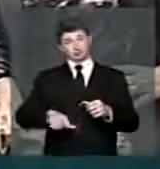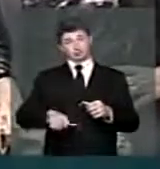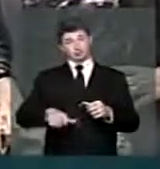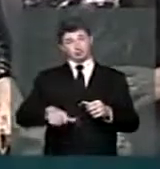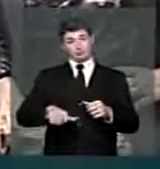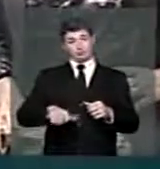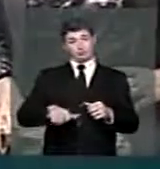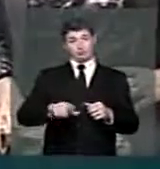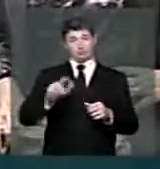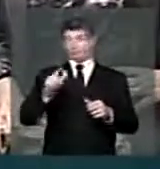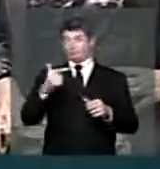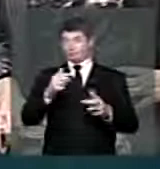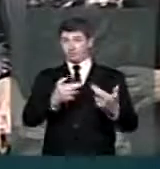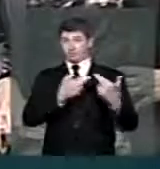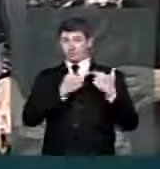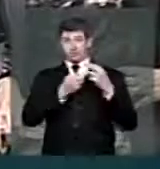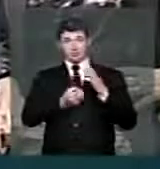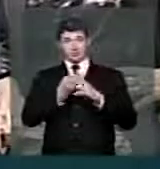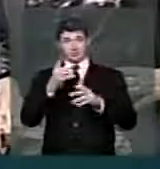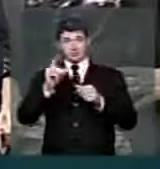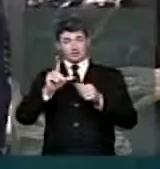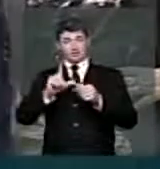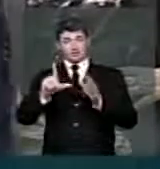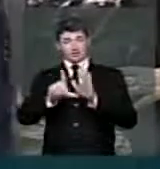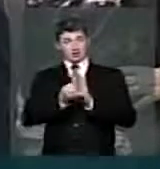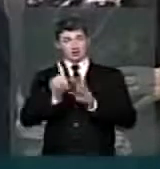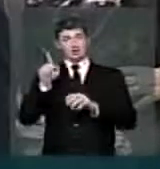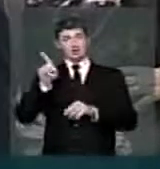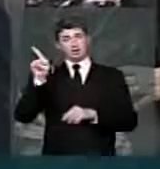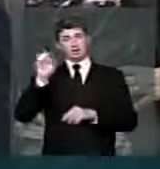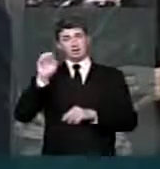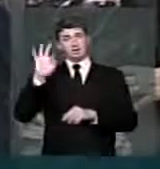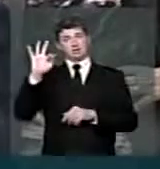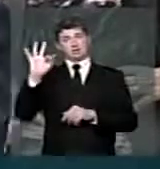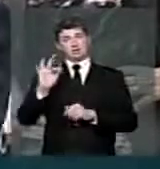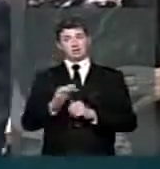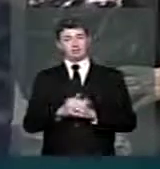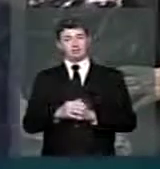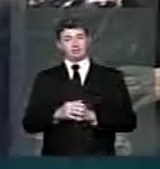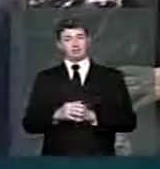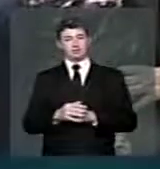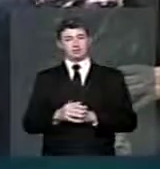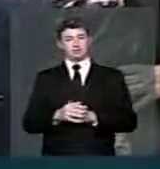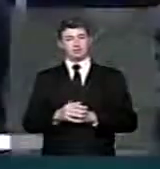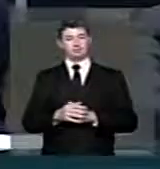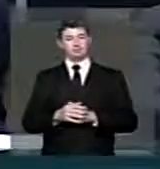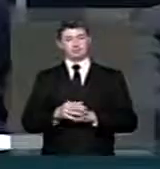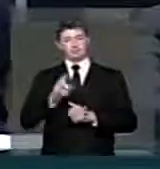não tem a prerrogativa de legislar, foi o Supremo Tribunal Federal. Obrigado. Tem razão, Vossa Excelência.